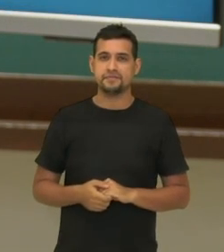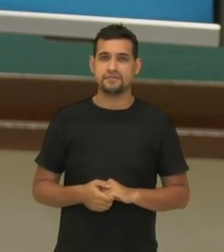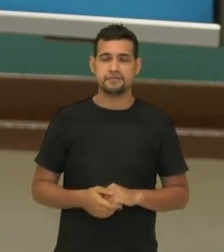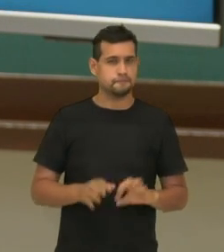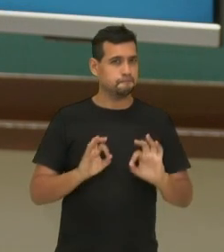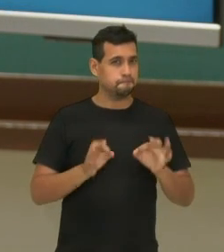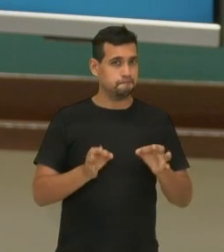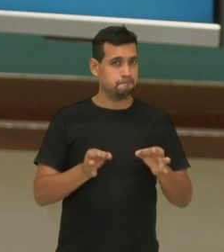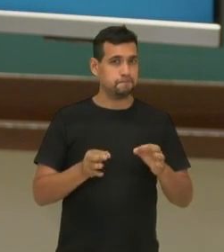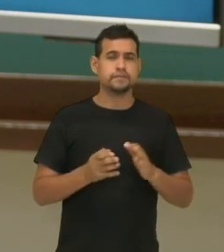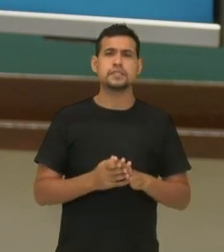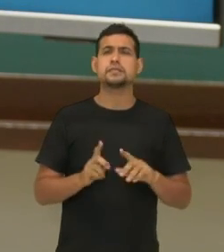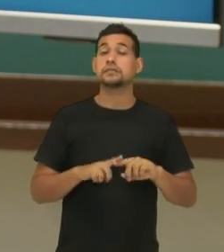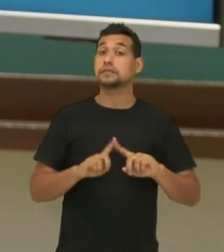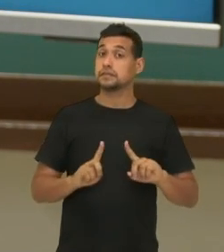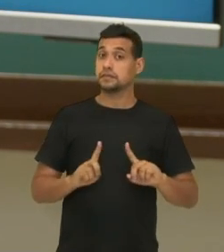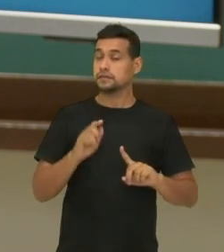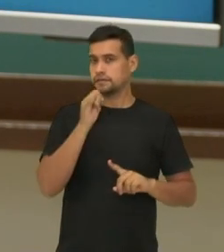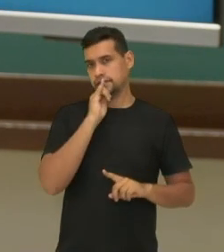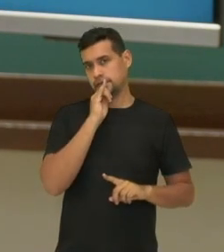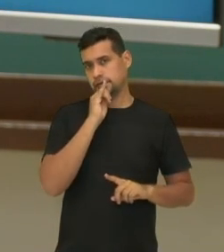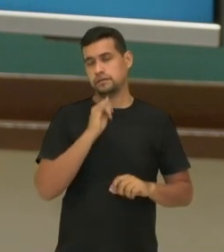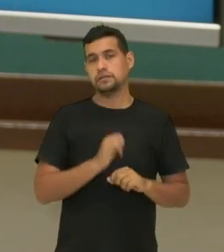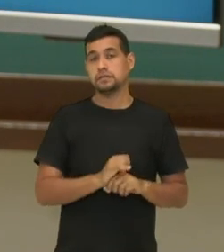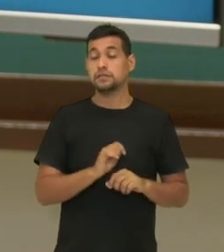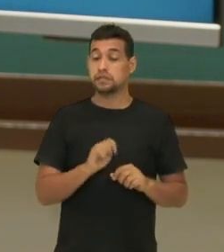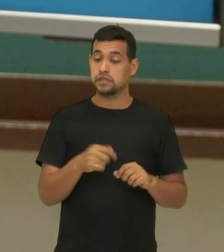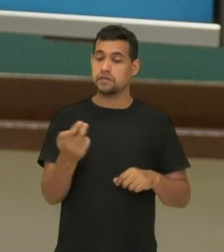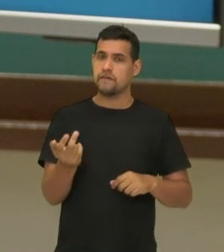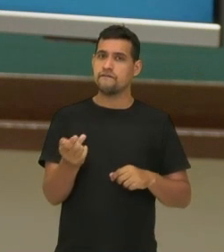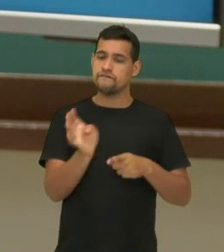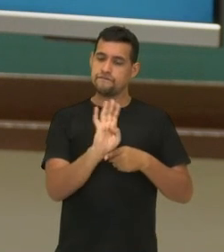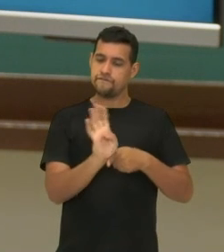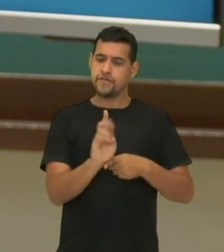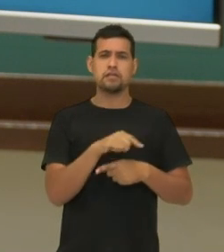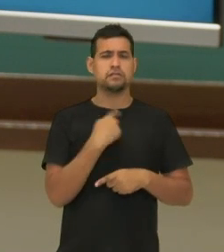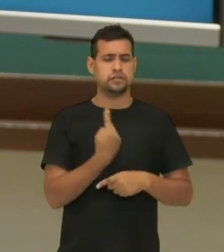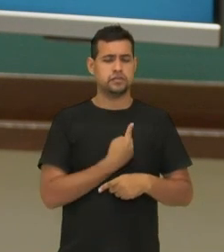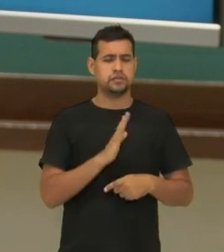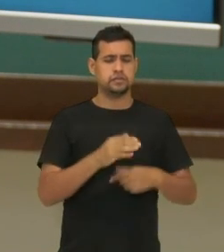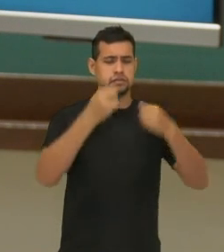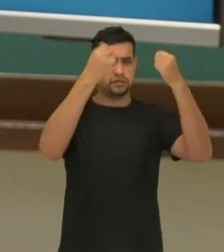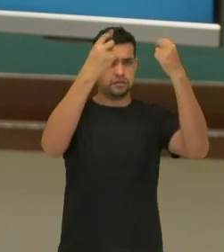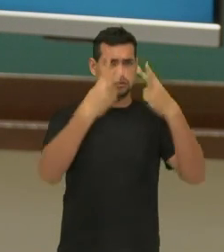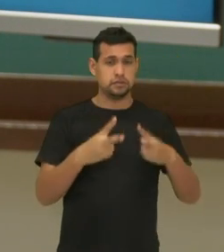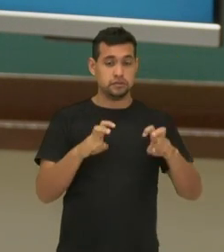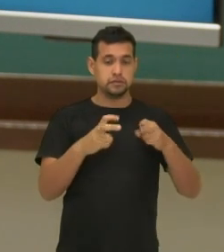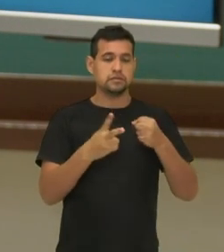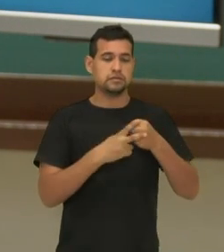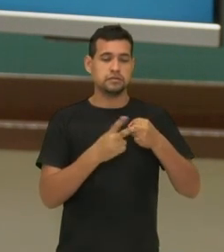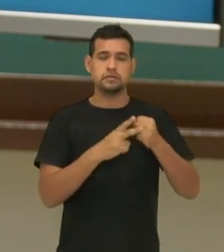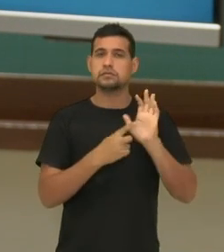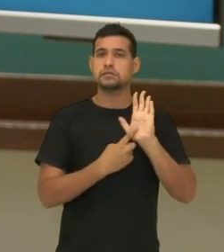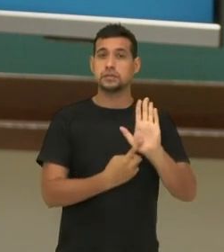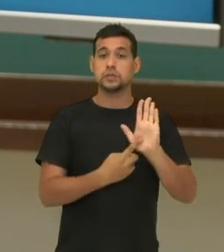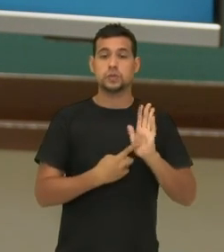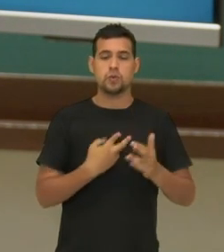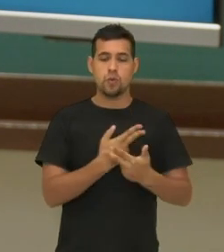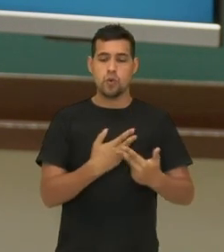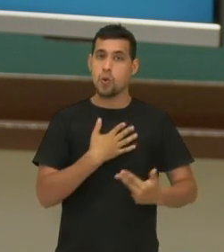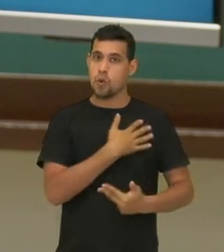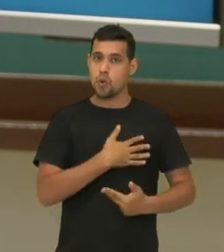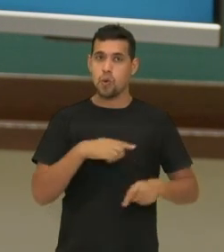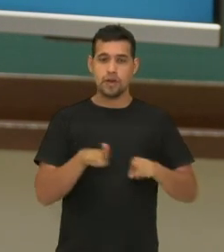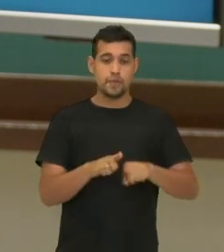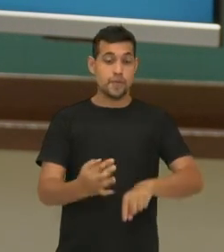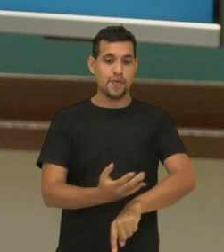certo Então nesse vídeo nós falamos sobre verbos que expressam gostos